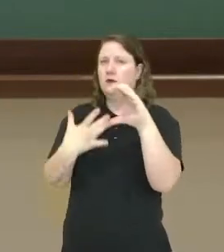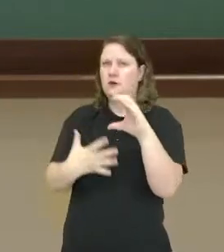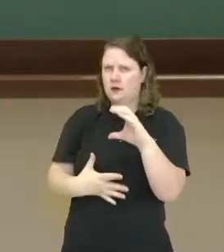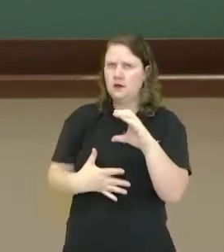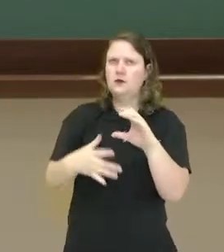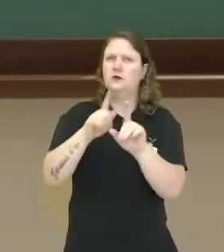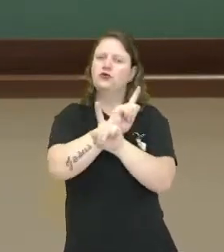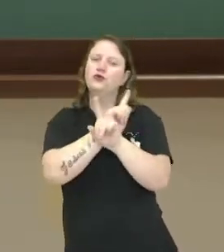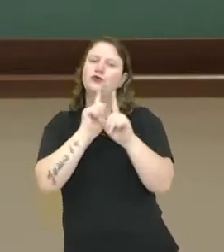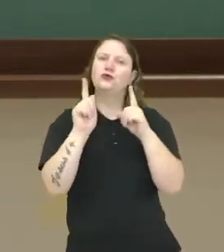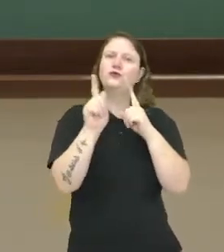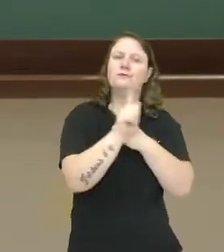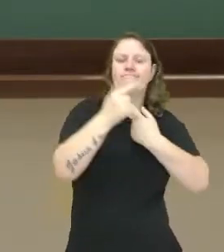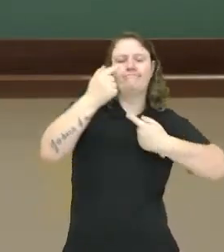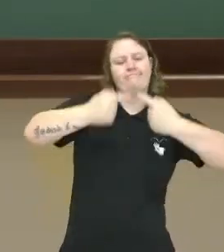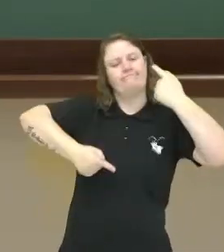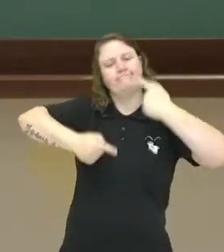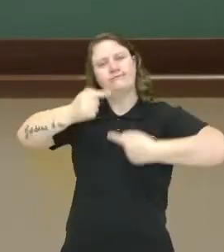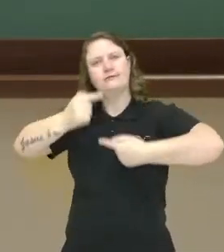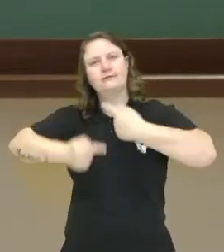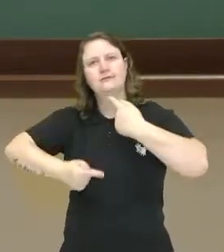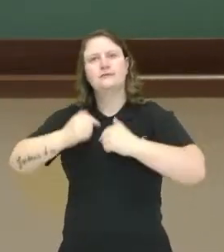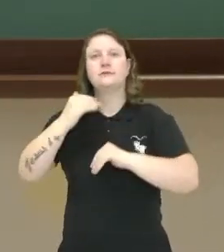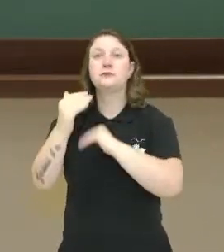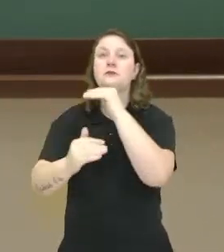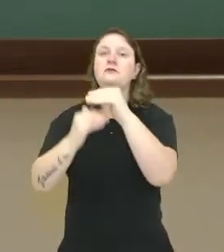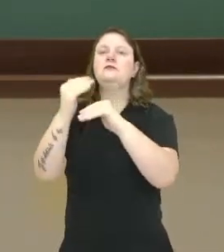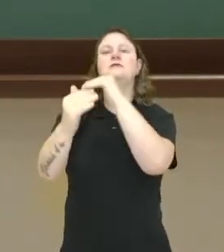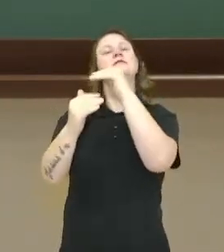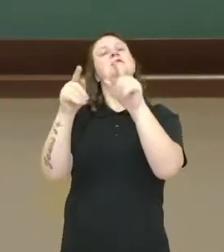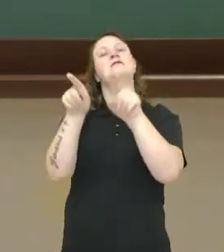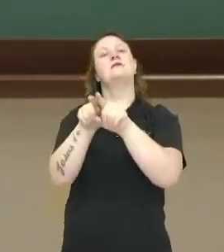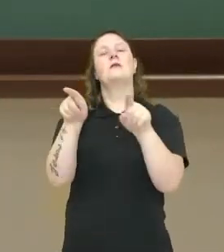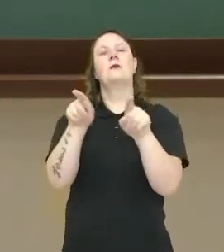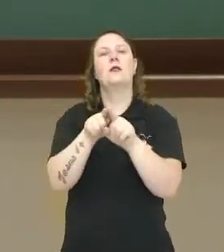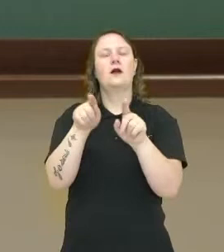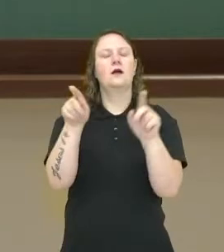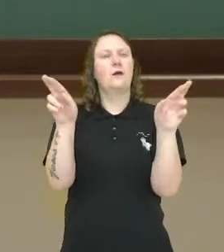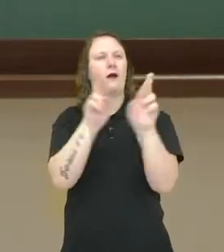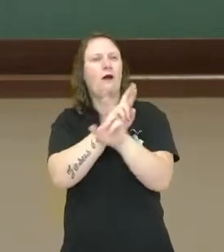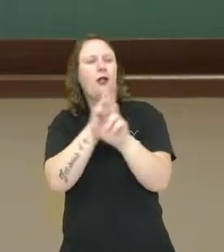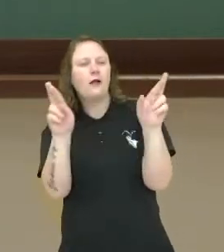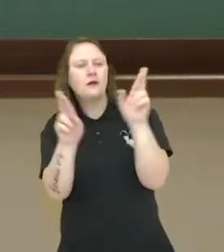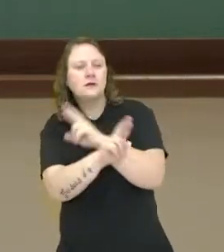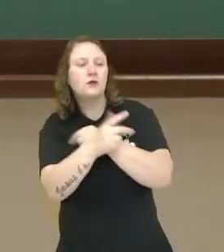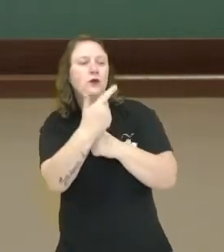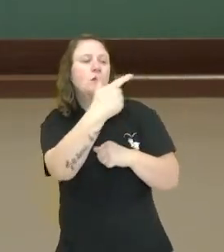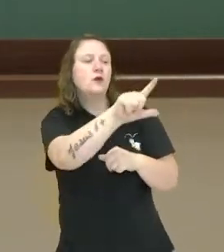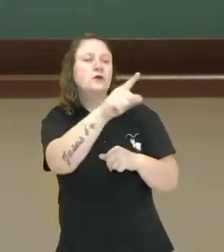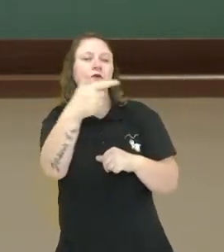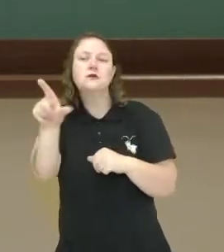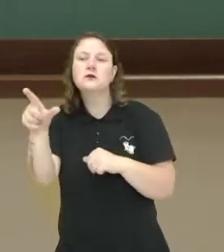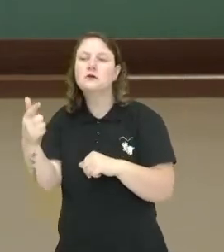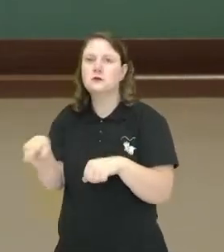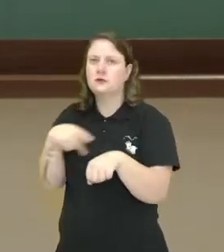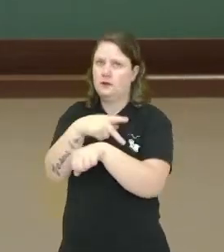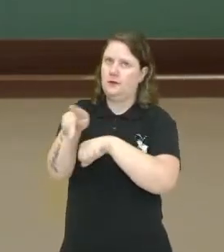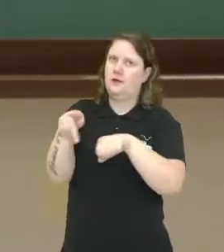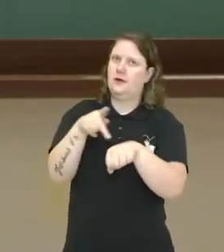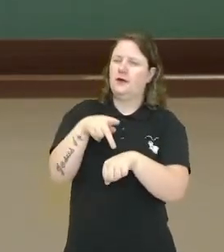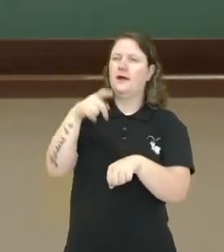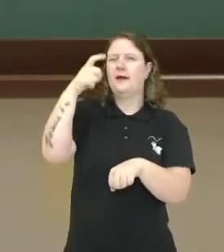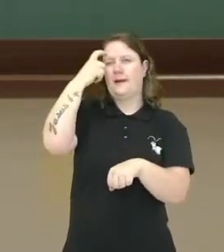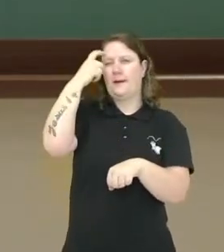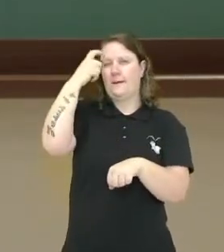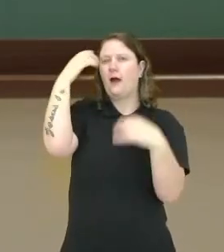geopolíticas, de desenvolvimento interno e de relação com outros países. Então é bem importante a gente refletir sobre